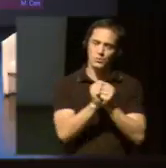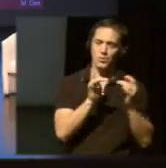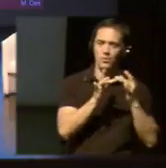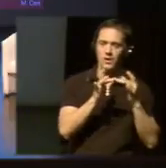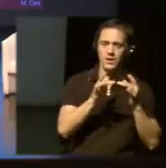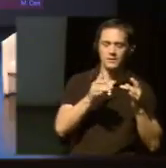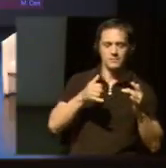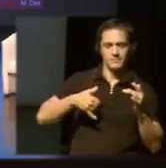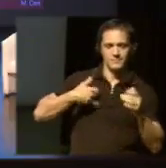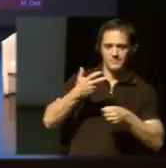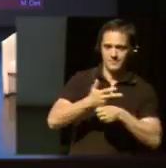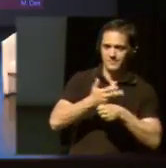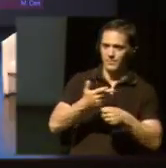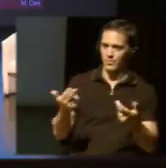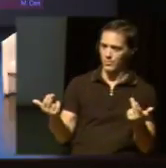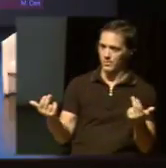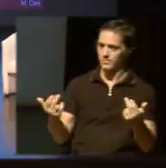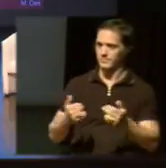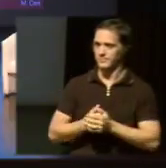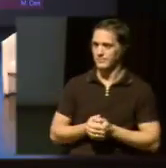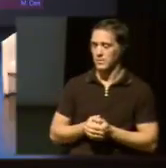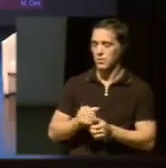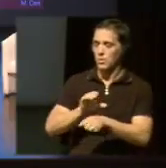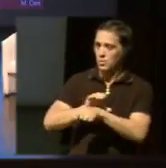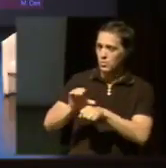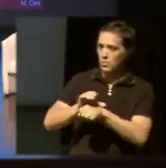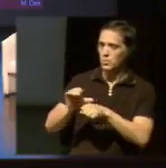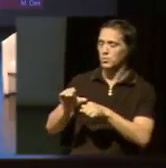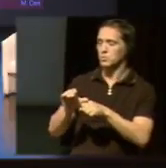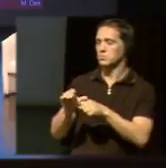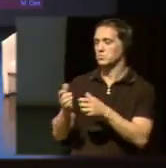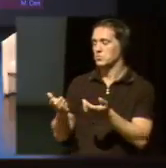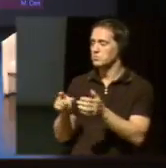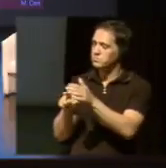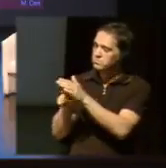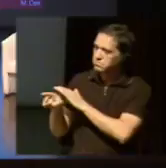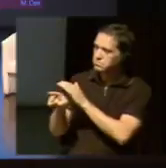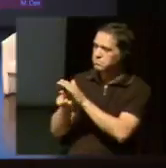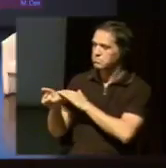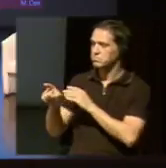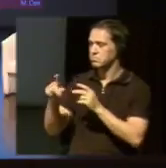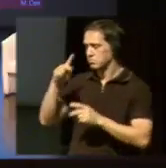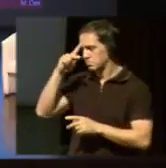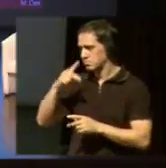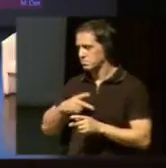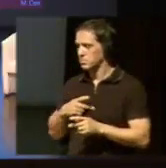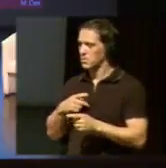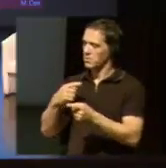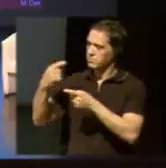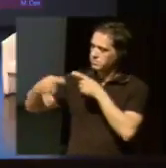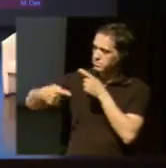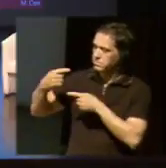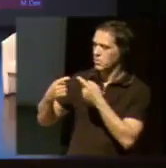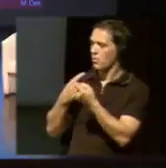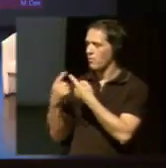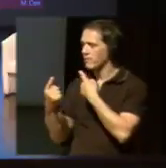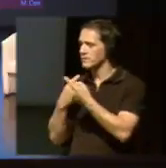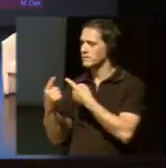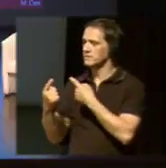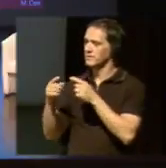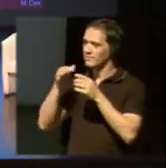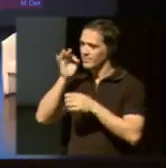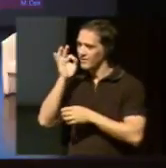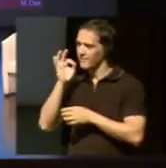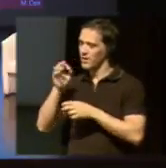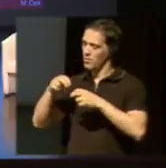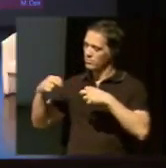Ou seja, não só no curso, mas também pode fazer uma consulta pessoal ou discutir no café